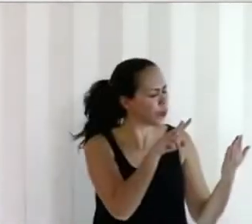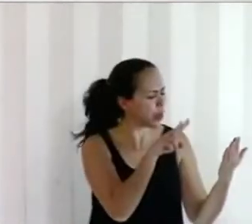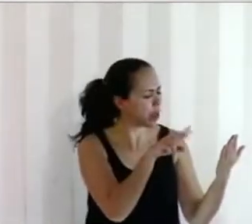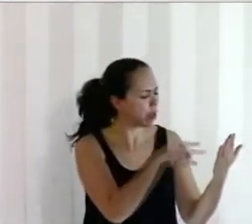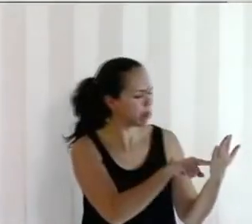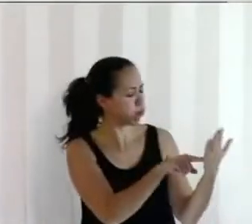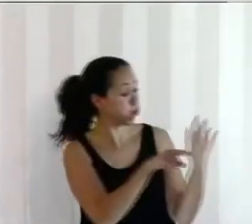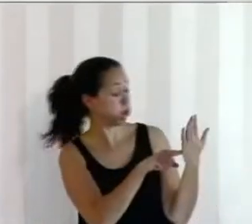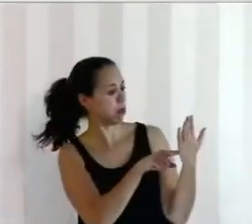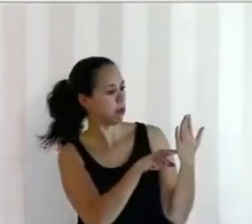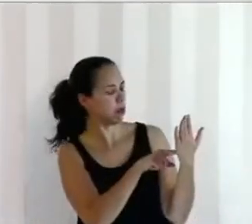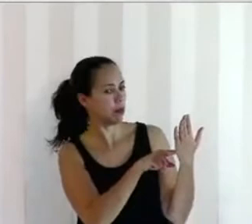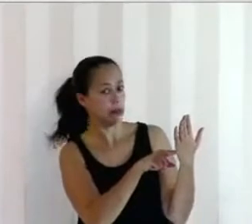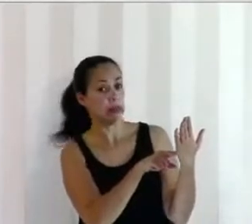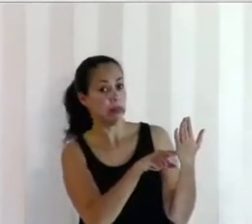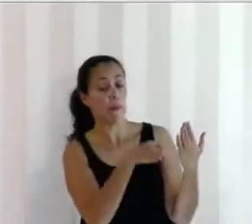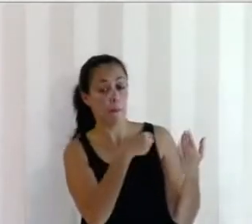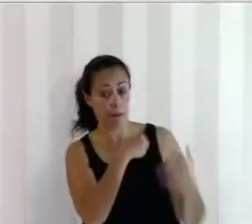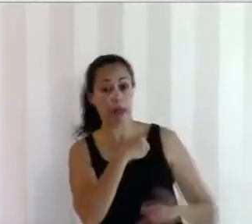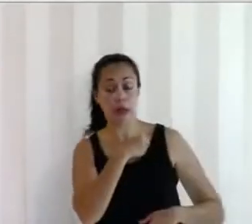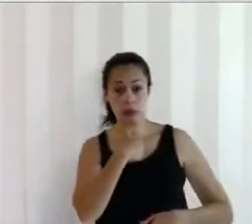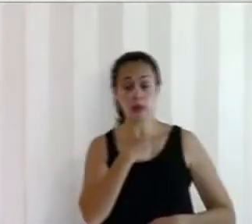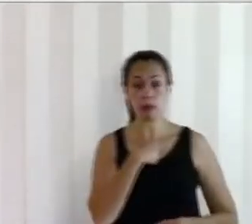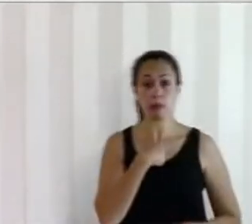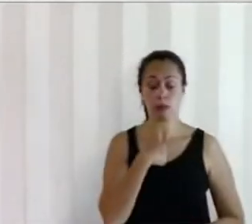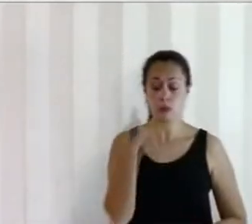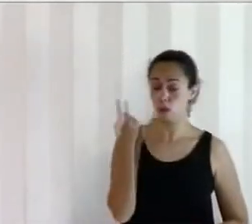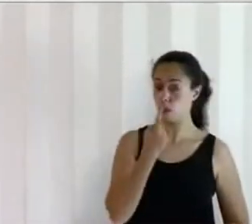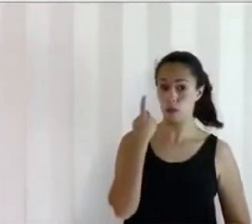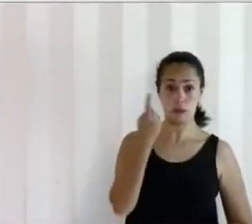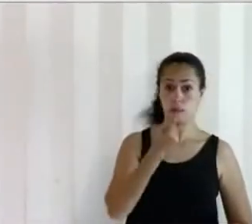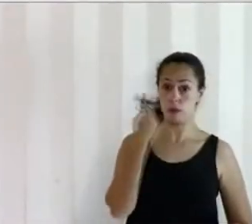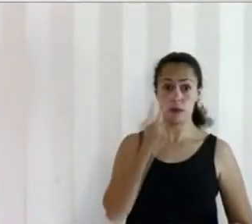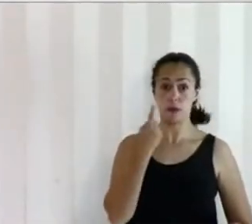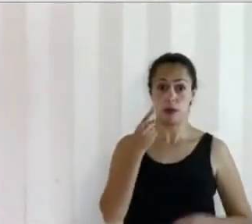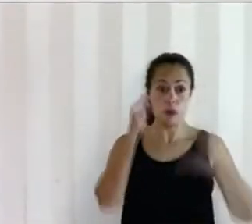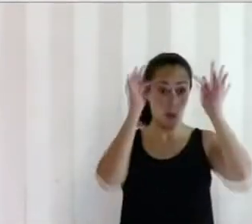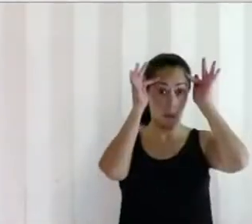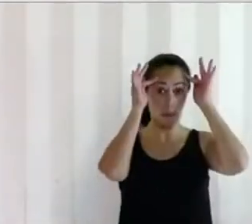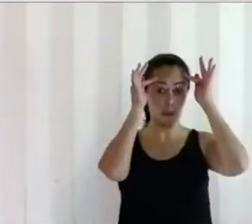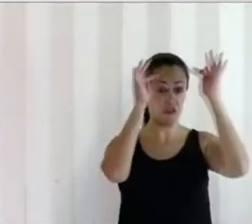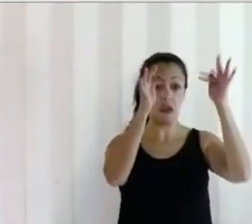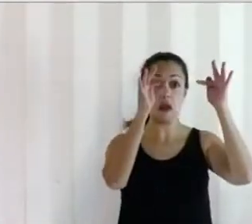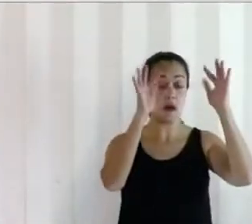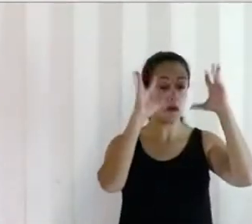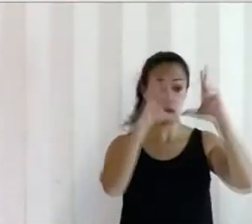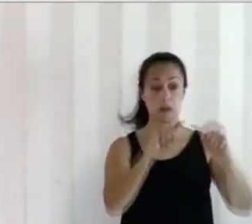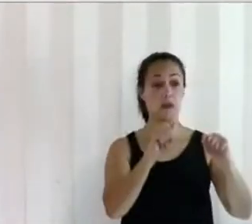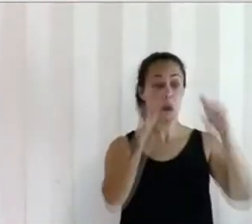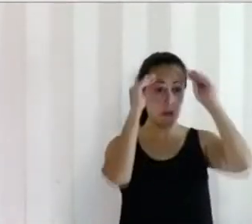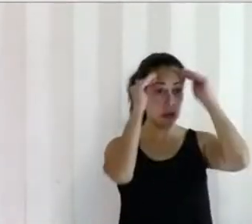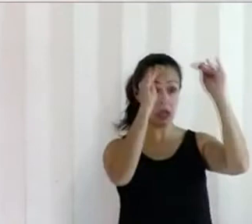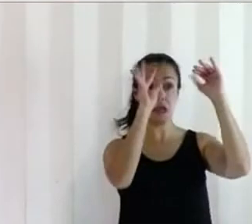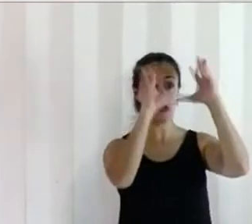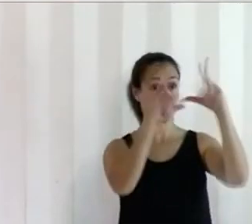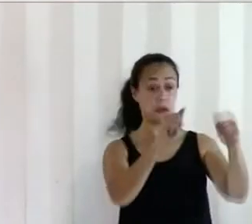ensina que nós não conseguimos cumprir cabalmente a lei. É por isso que Jesus cumpriu.